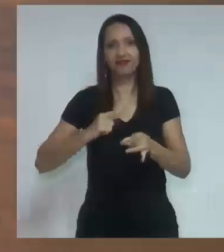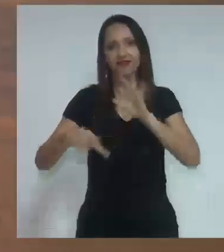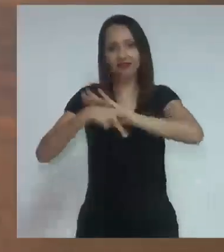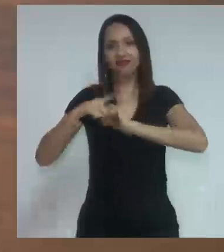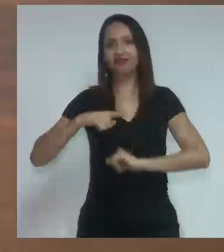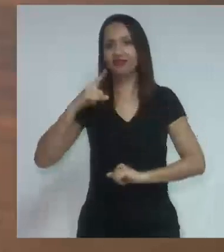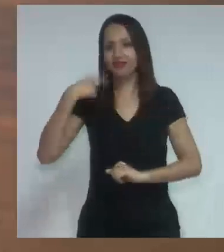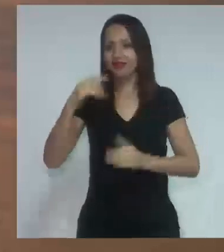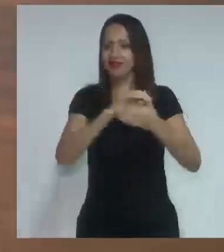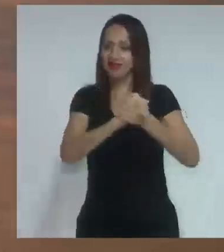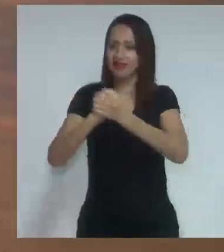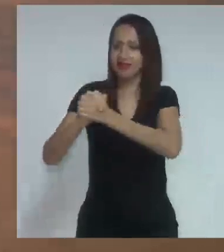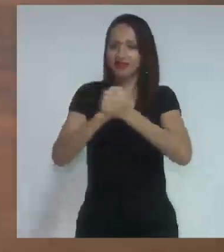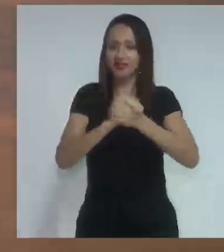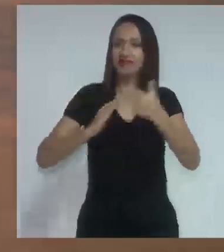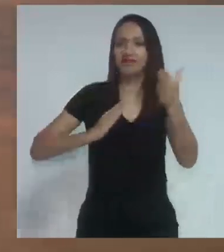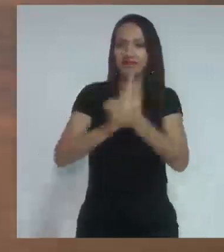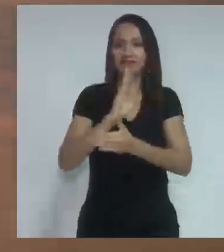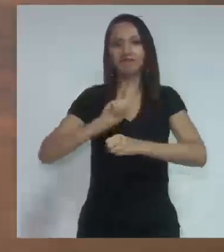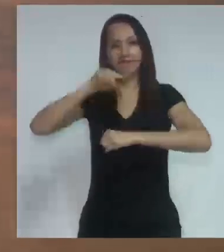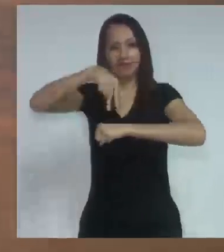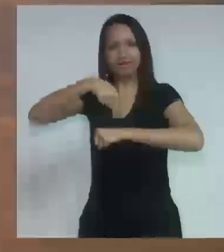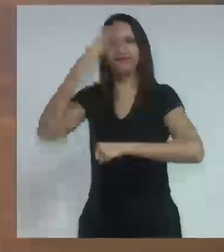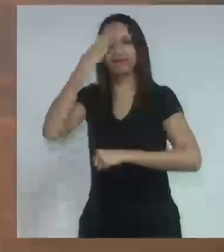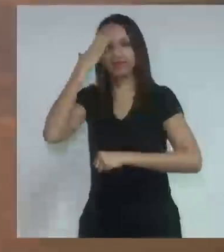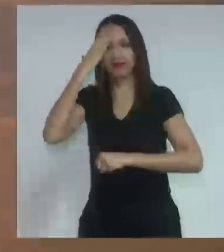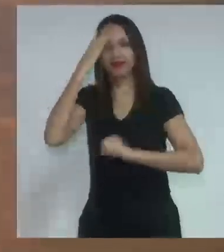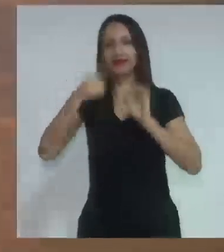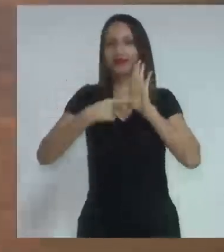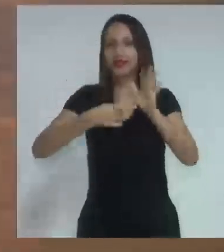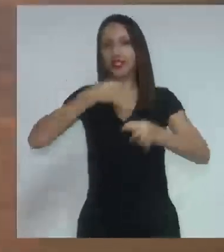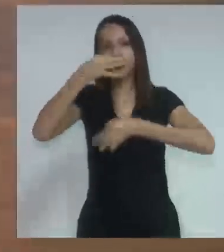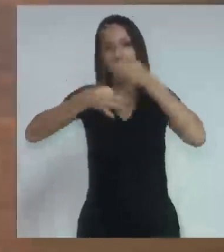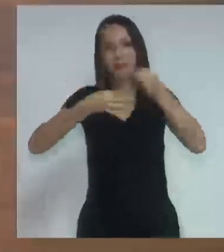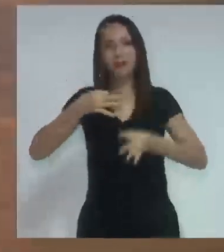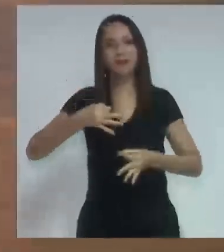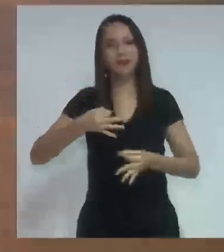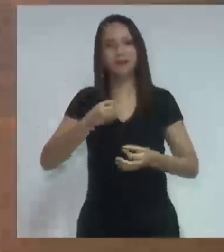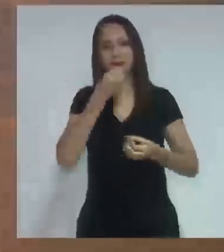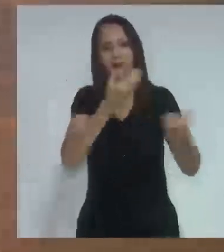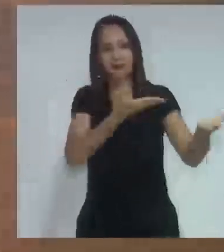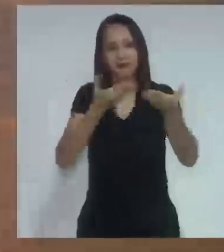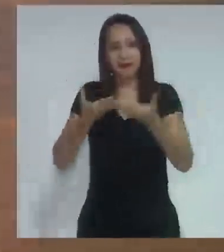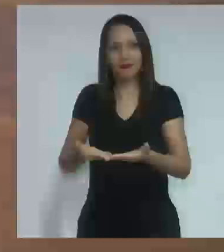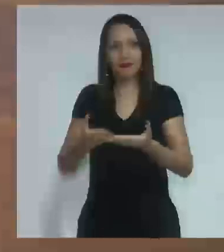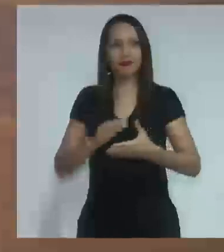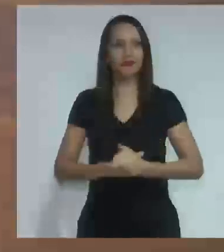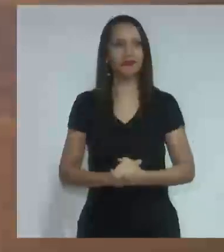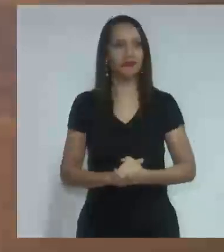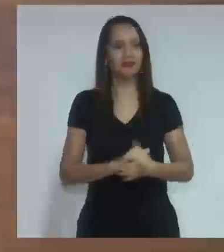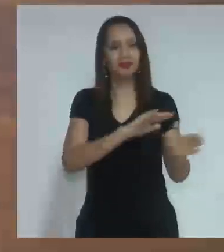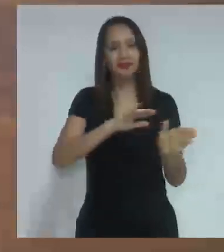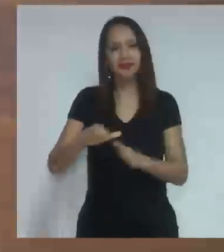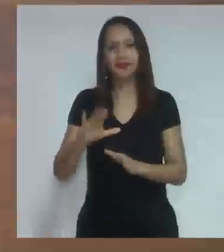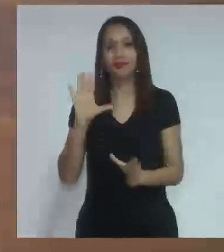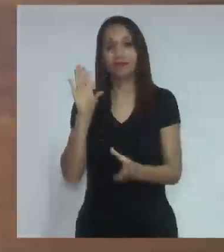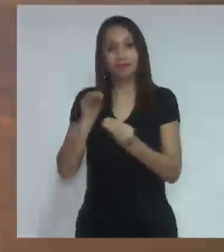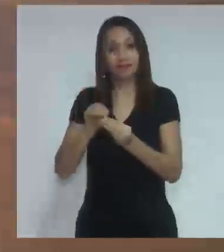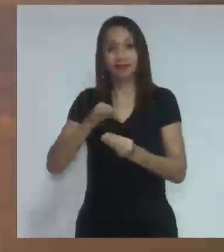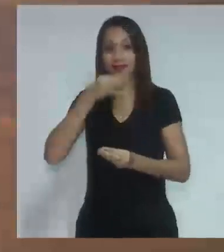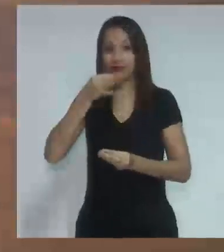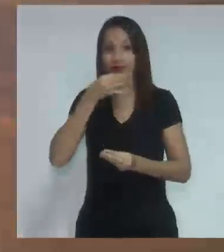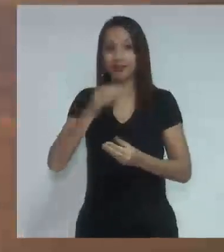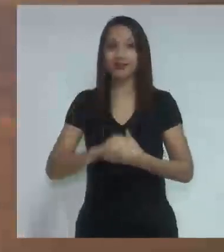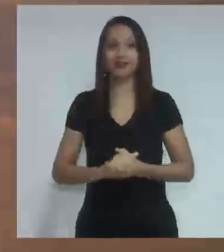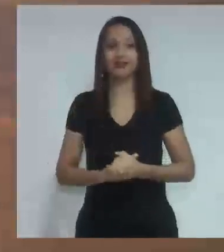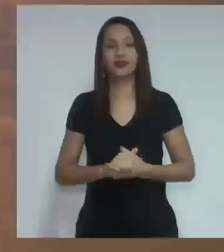sabe da responsabilidade em subir numa tribuna e expressar suas opiniões. Seja bem-vindo, Doni. Serei breve nas minhas palavras,